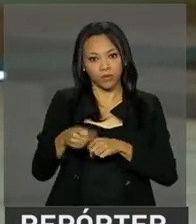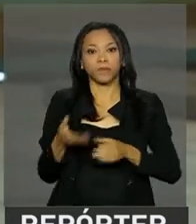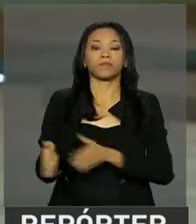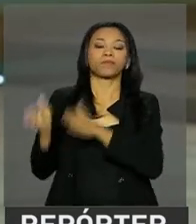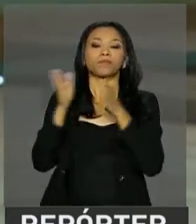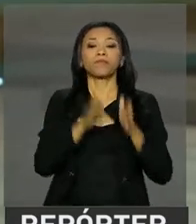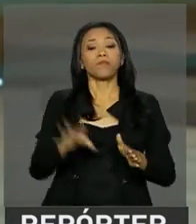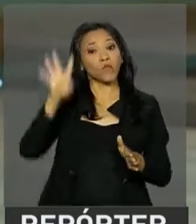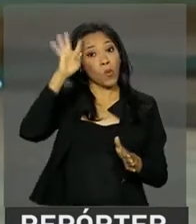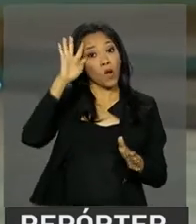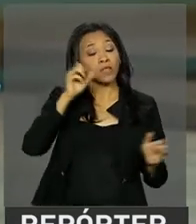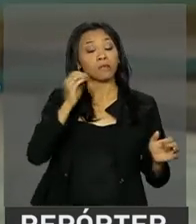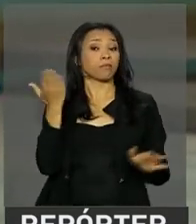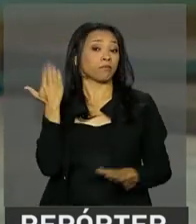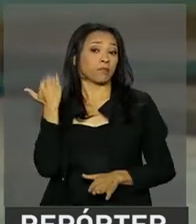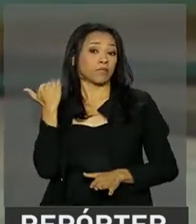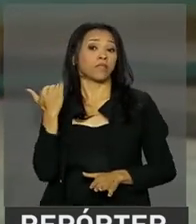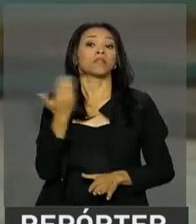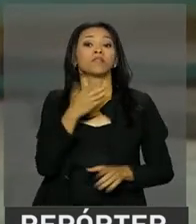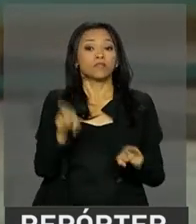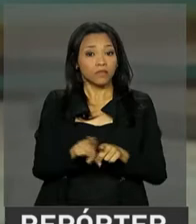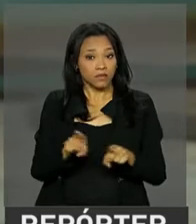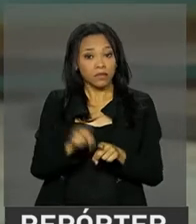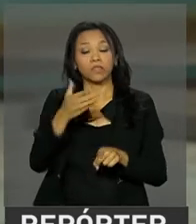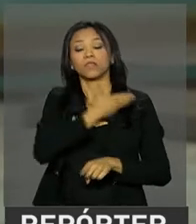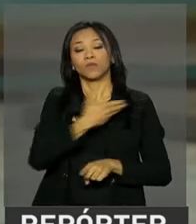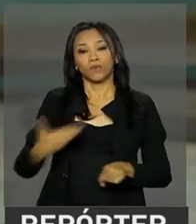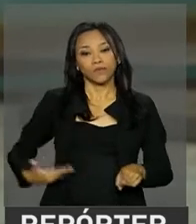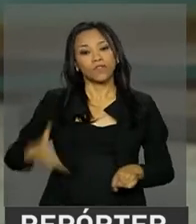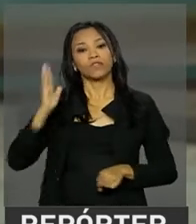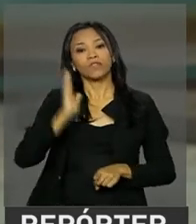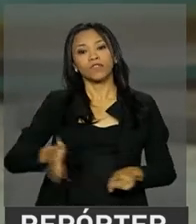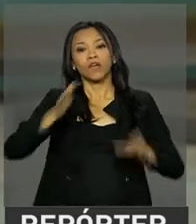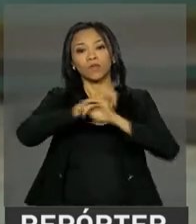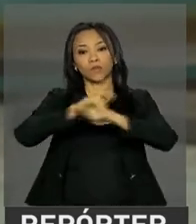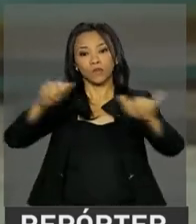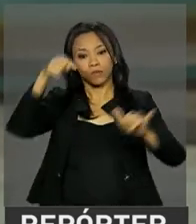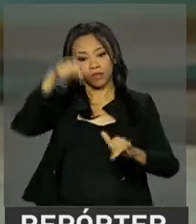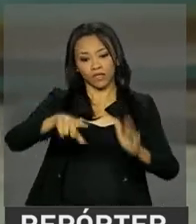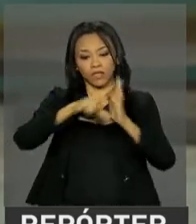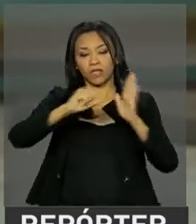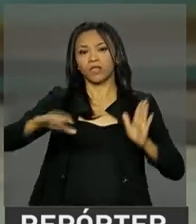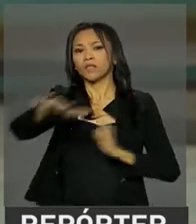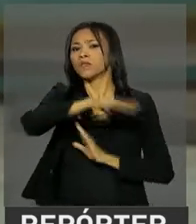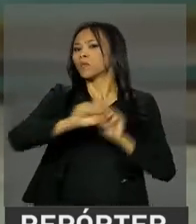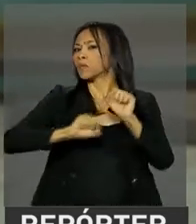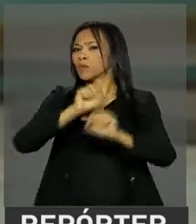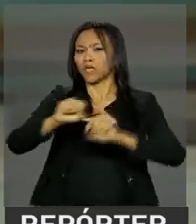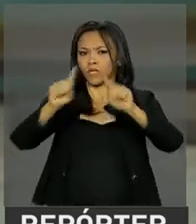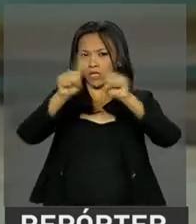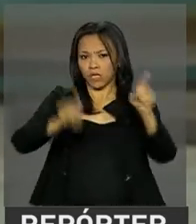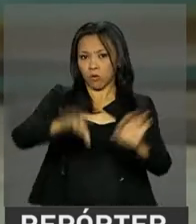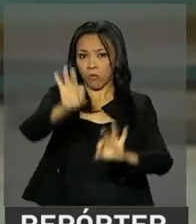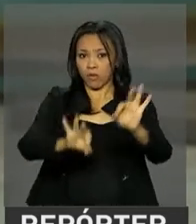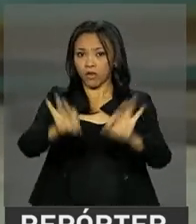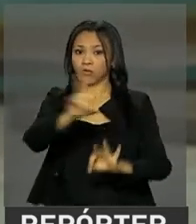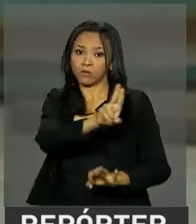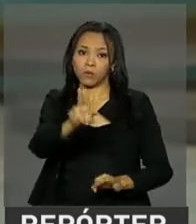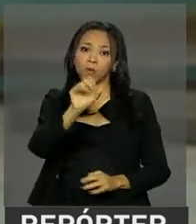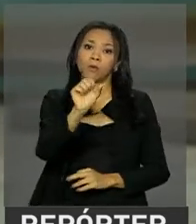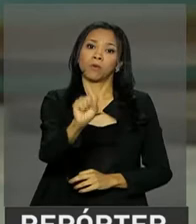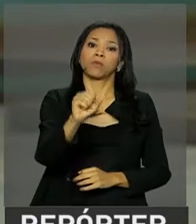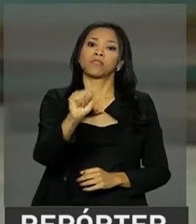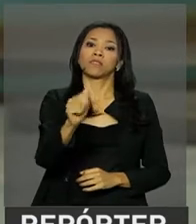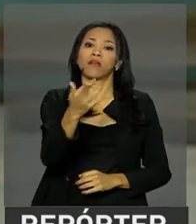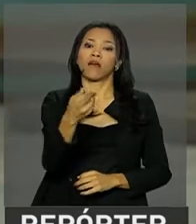feira passada o governo anunciou também aqui no palácio do planalto o plano safra da agricultura familiar com a liberação de